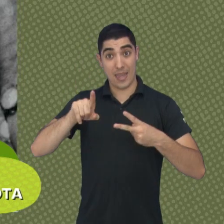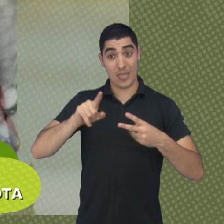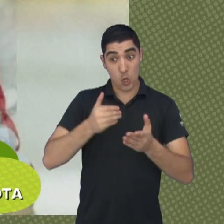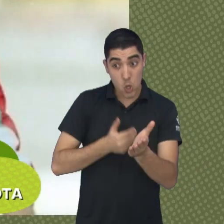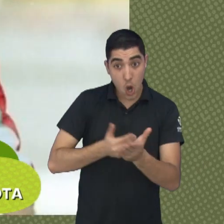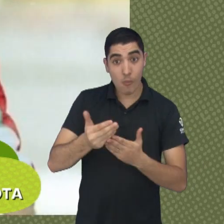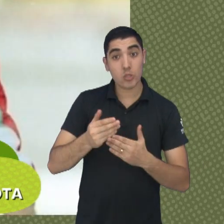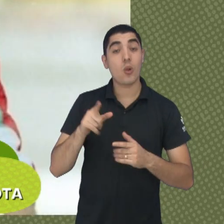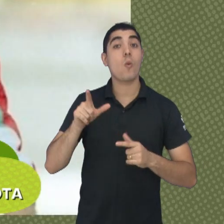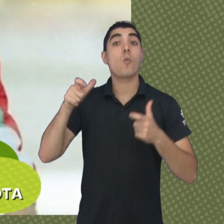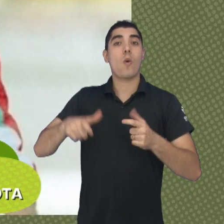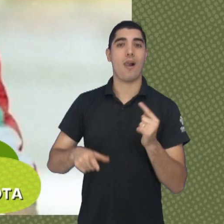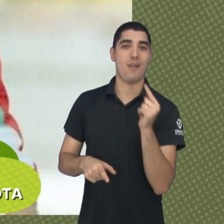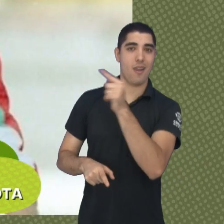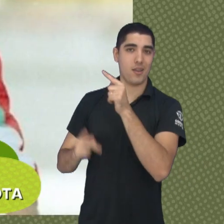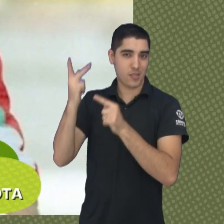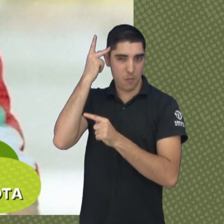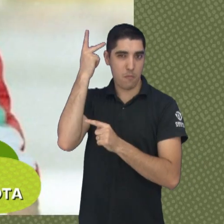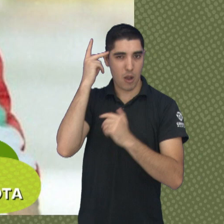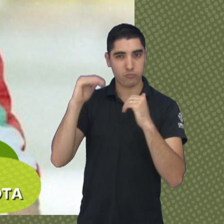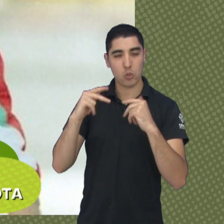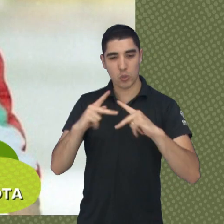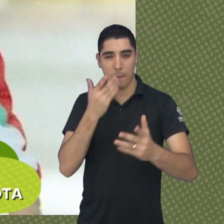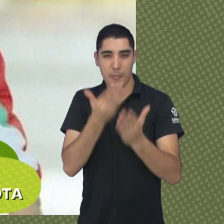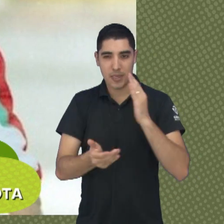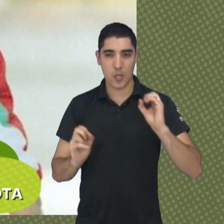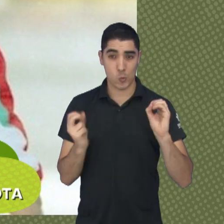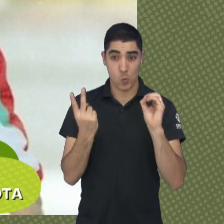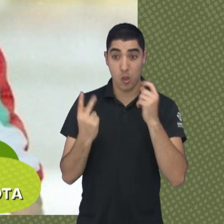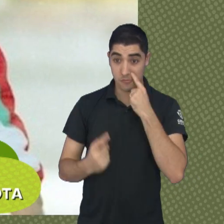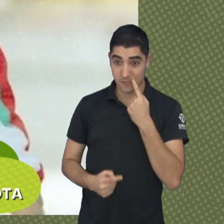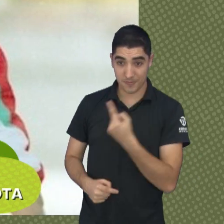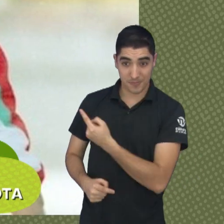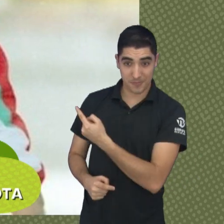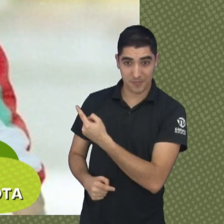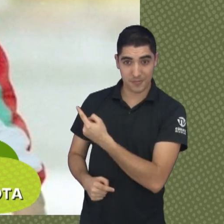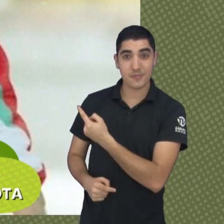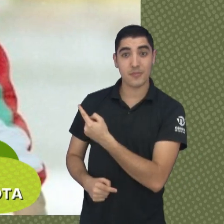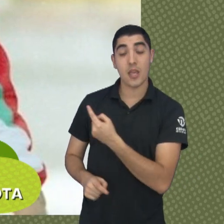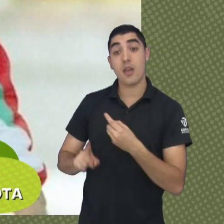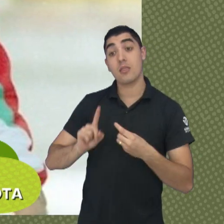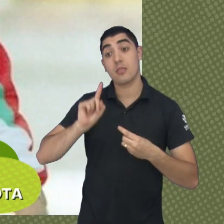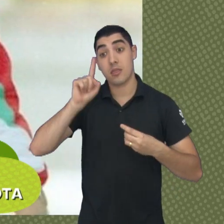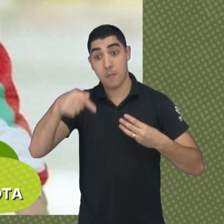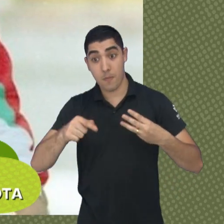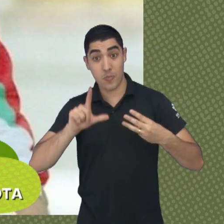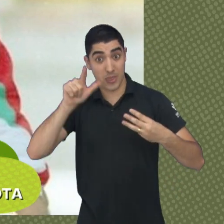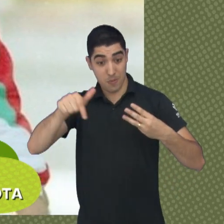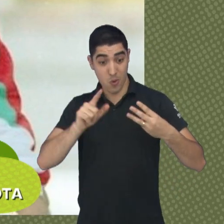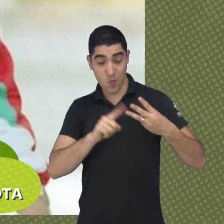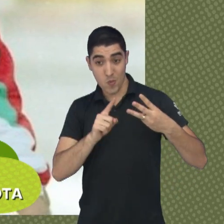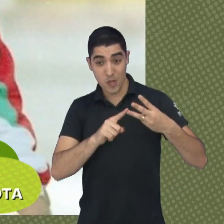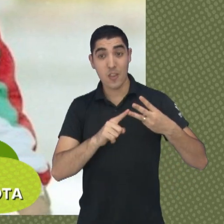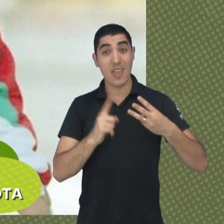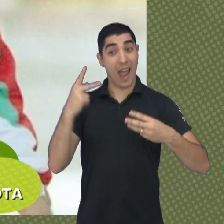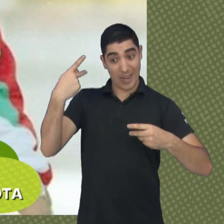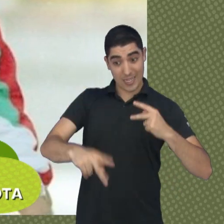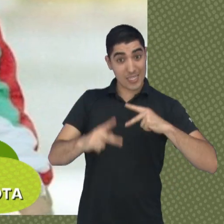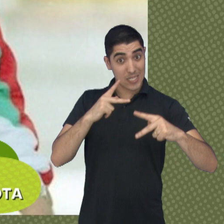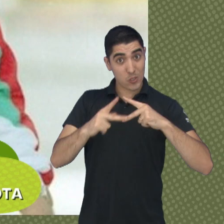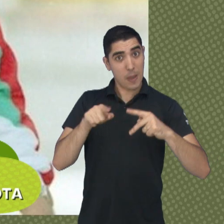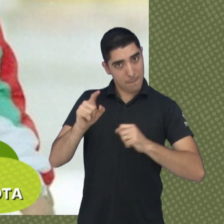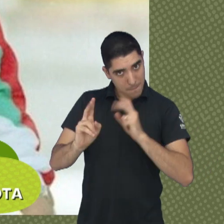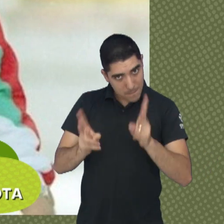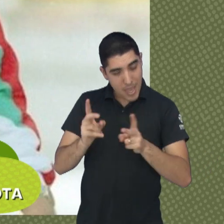no Canindé, São José perdeu por 2-0. Aí, ó, o Zagallo como técnico da Portuguesa. Em compensação, o Zagallo retornou ao Martins Pereira no dia